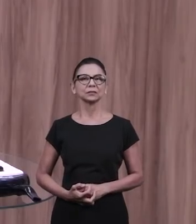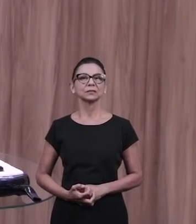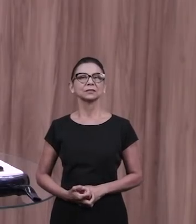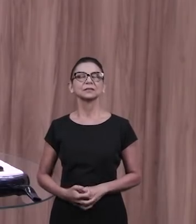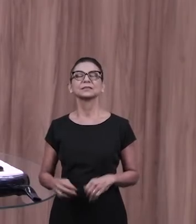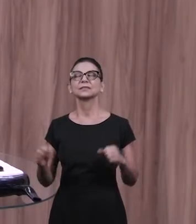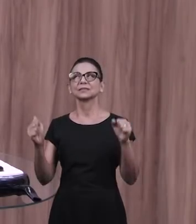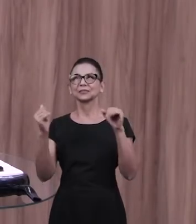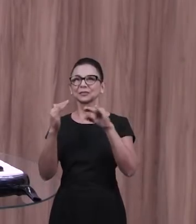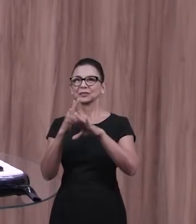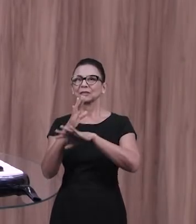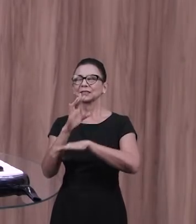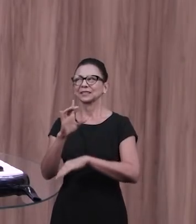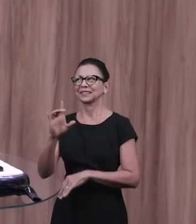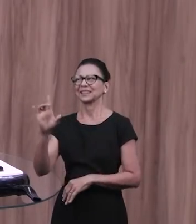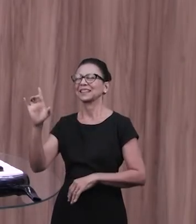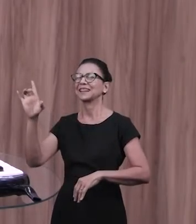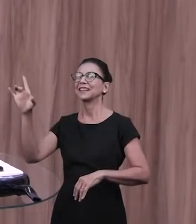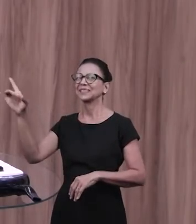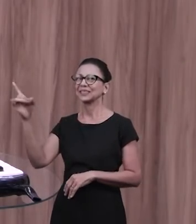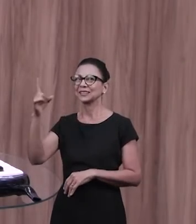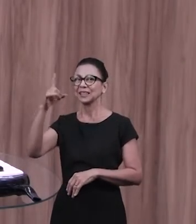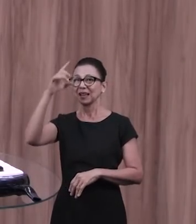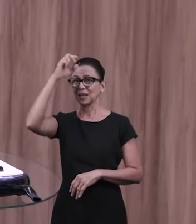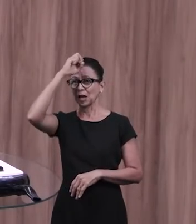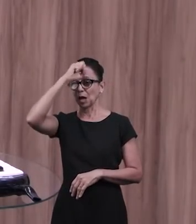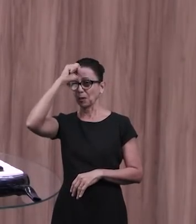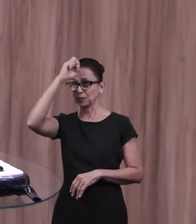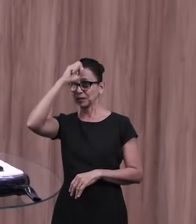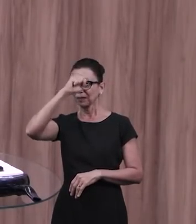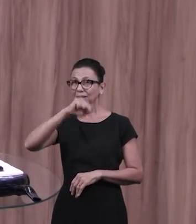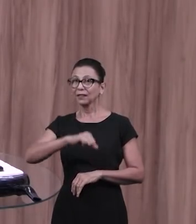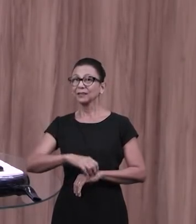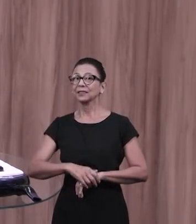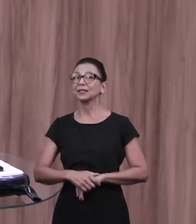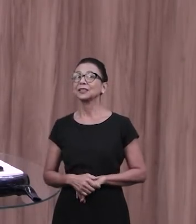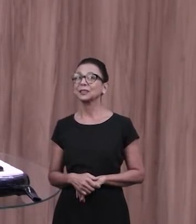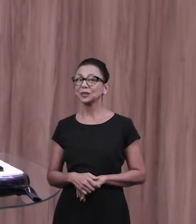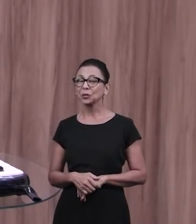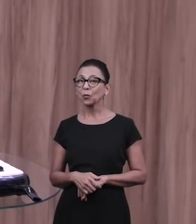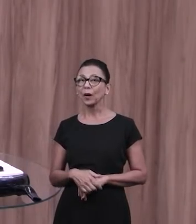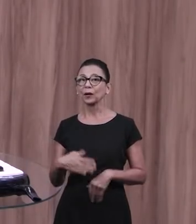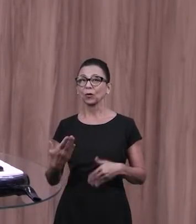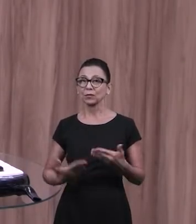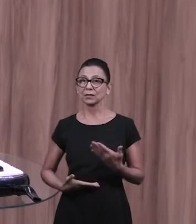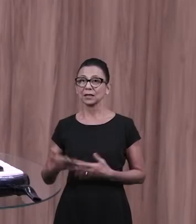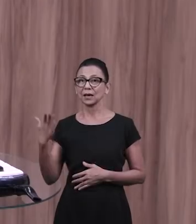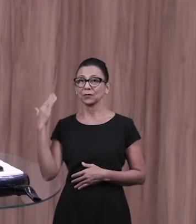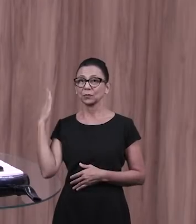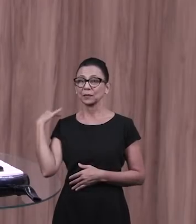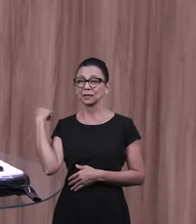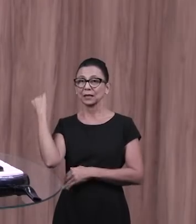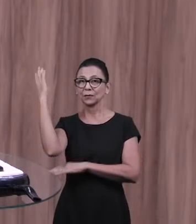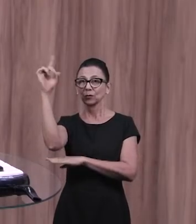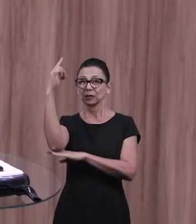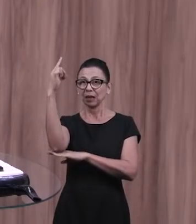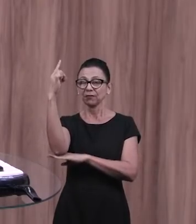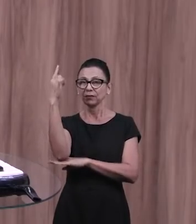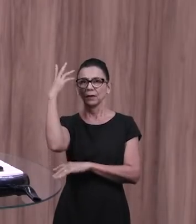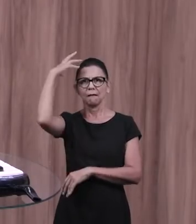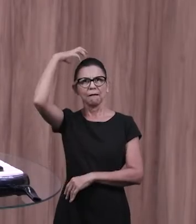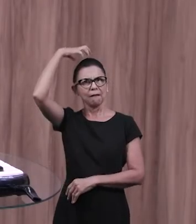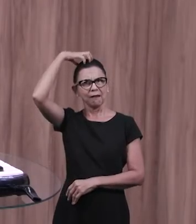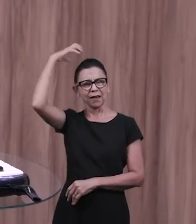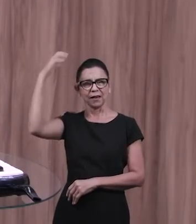Glória a Deus! Estamos aprendendo com o servo Rei Davi a sermos um bom instrumentista. E a